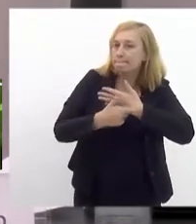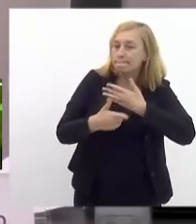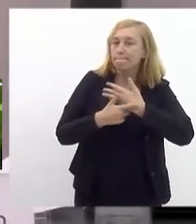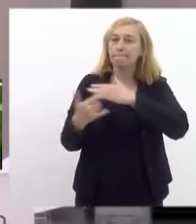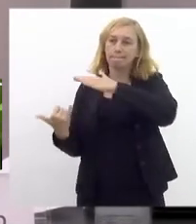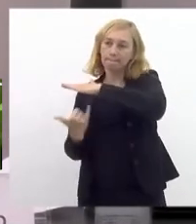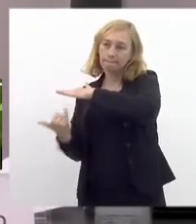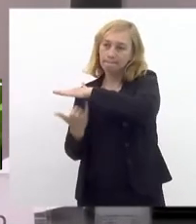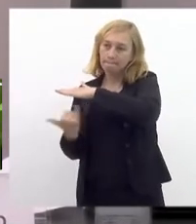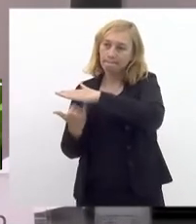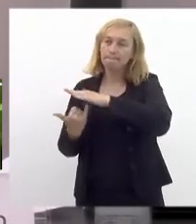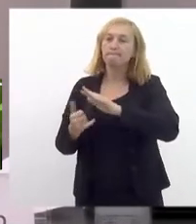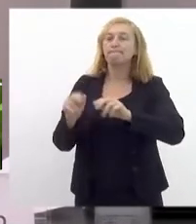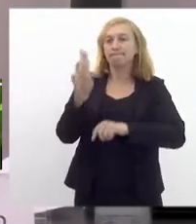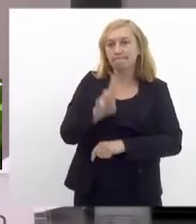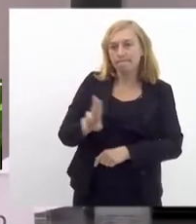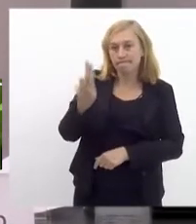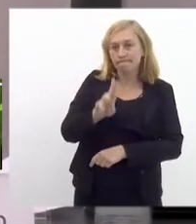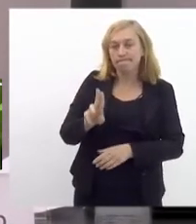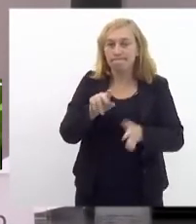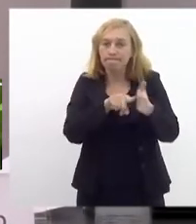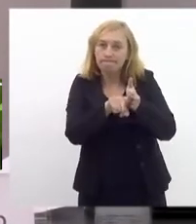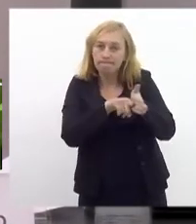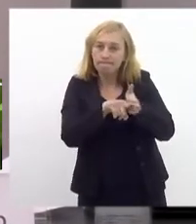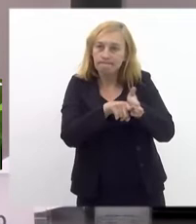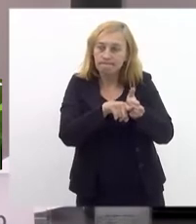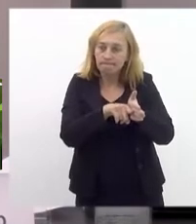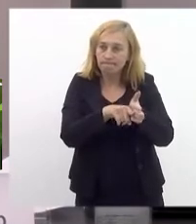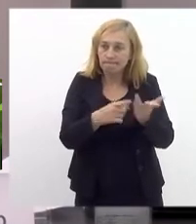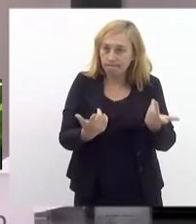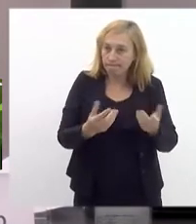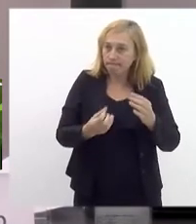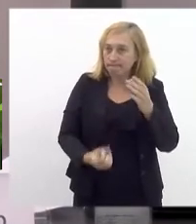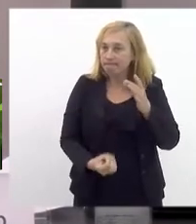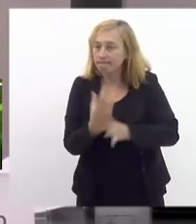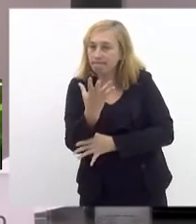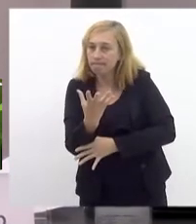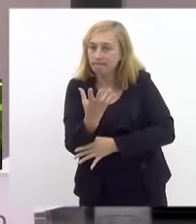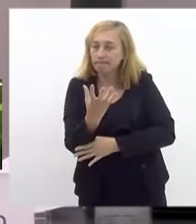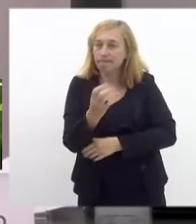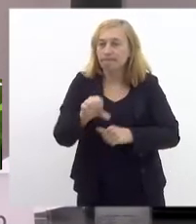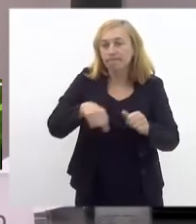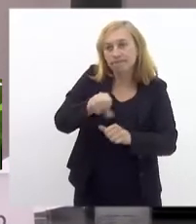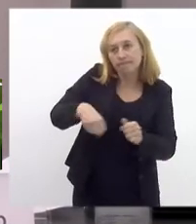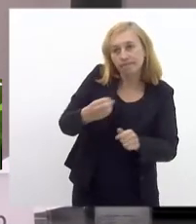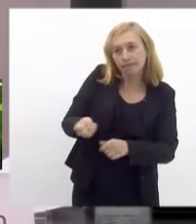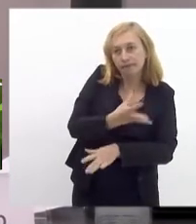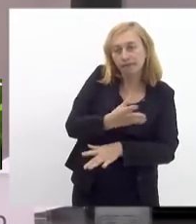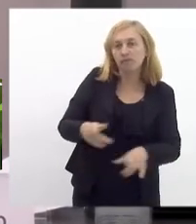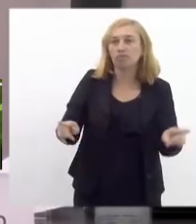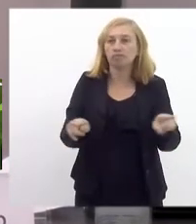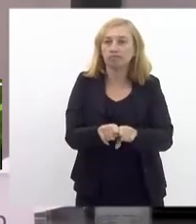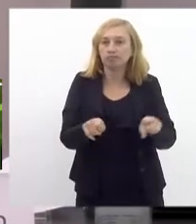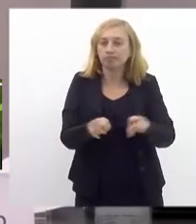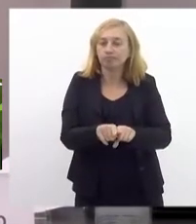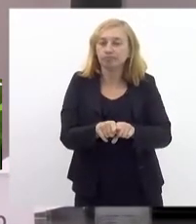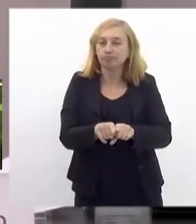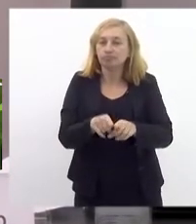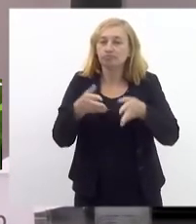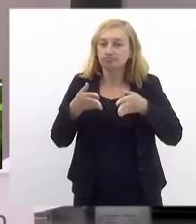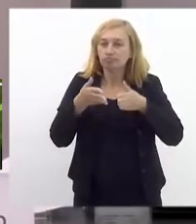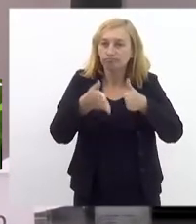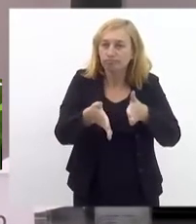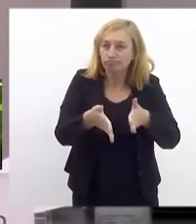instituições universitárias de ciência e pesquisa na construção dos ambientes de inovação. Ao mesmo tempo,